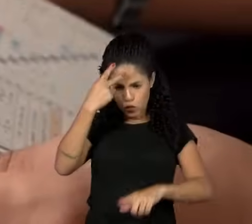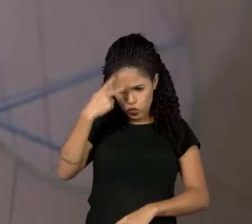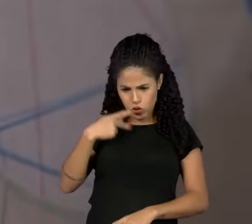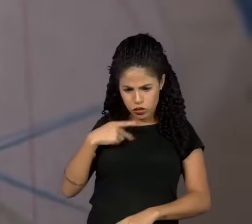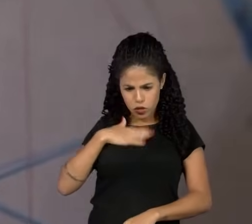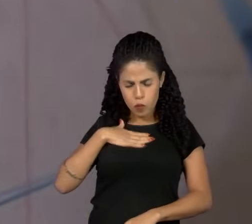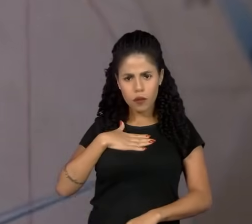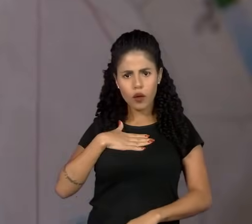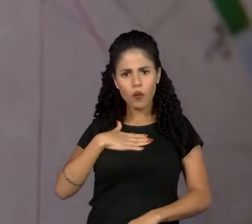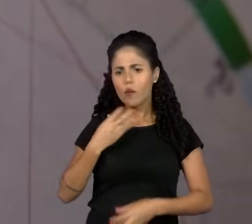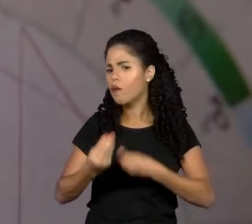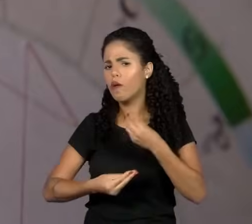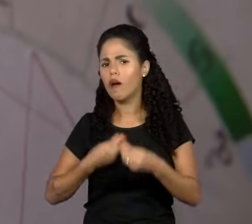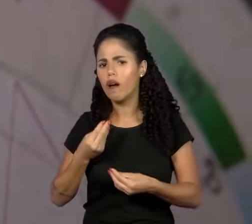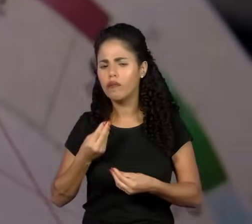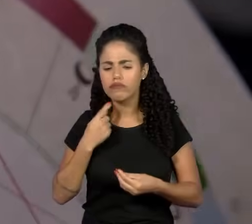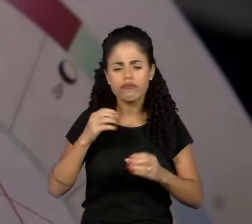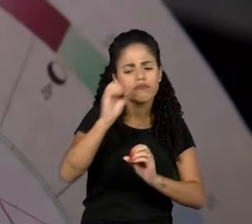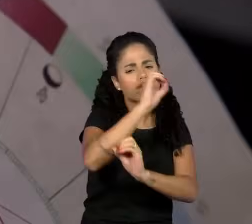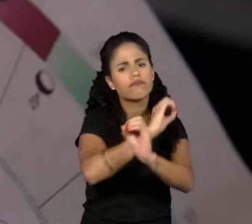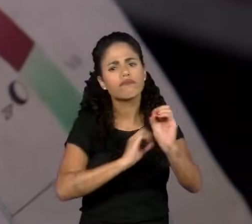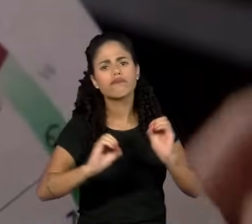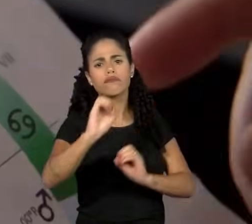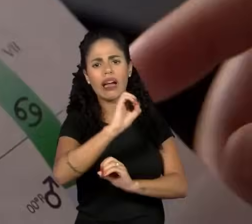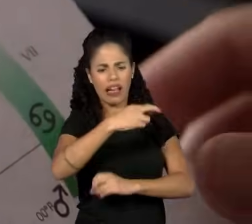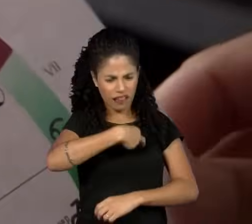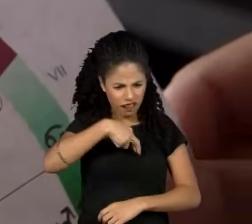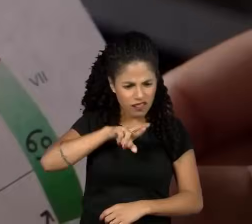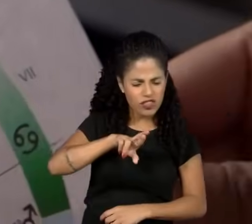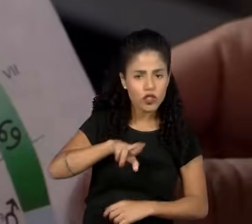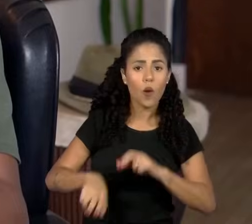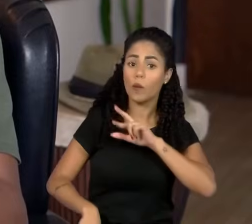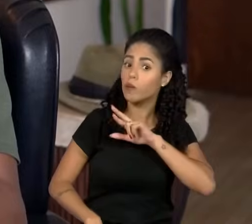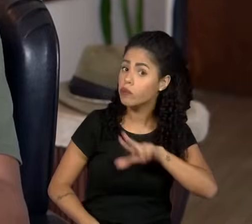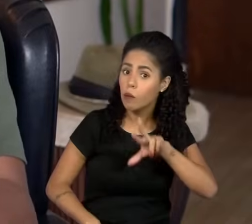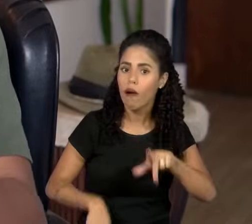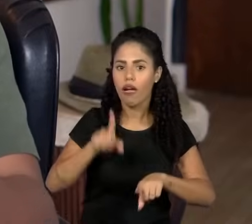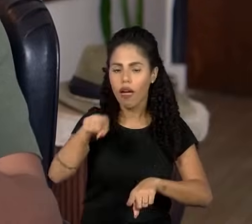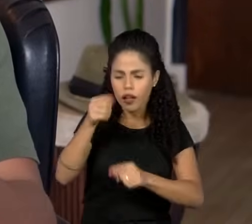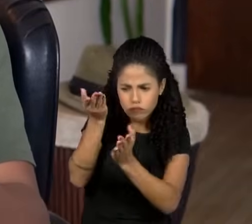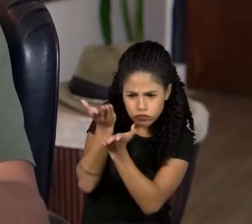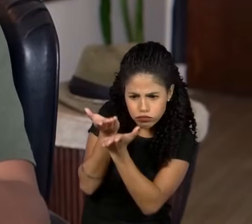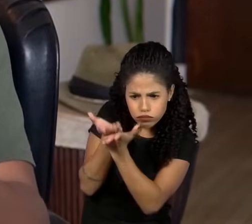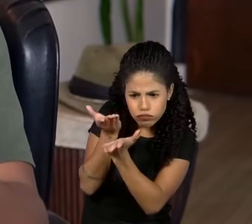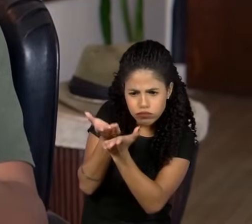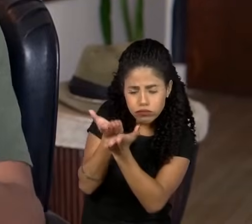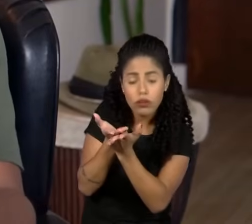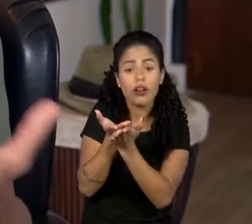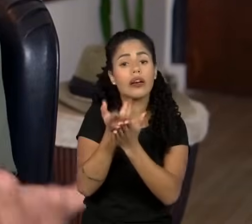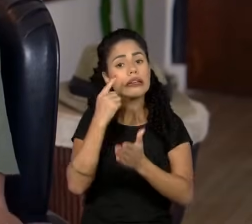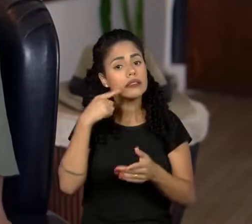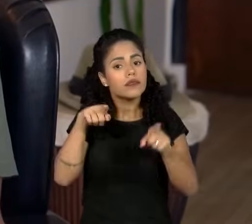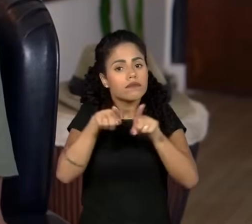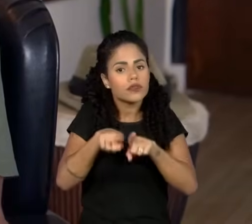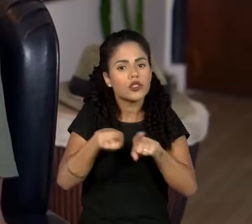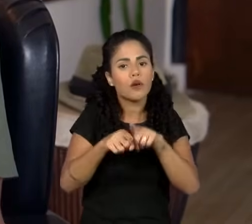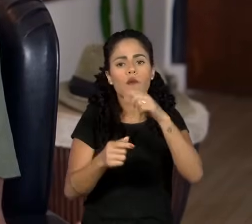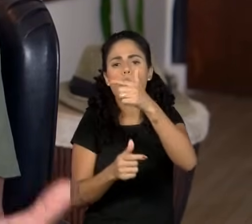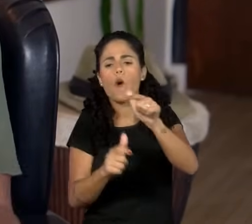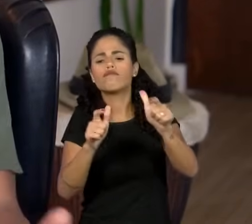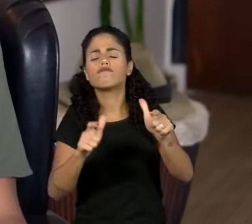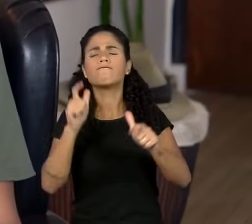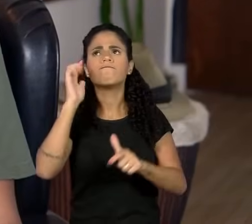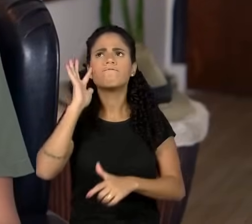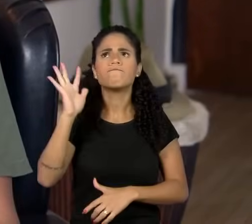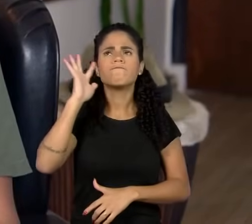A astrologia, ela está num lugar que não é uma crença, é um estudo. E aí isso te leva para um lugar mágico que eu